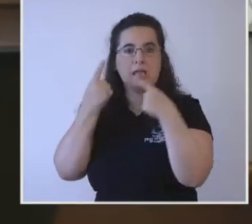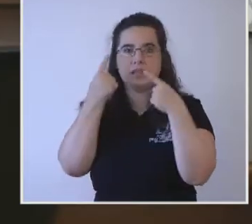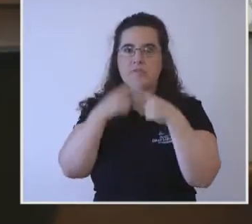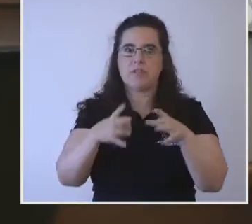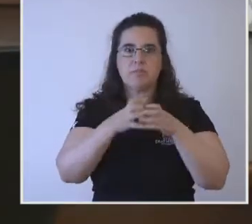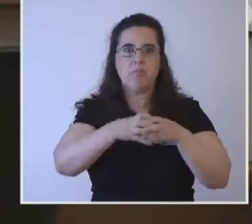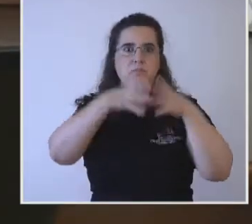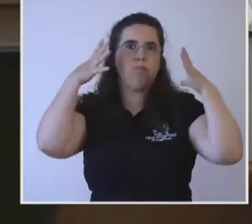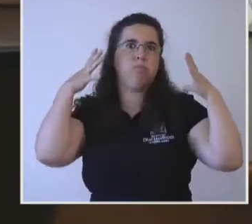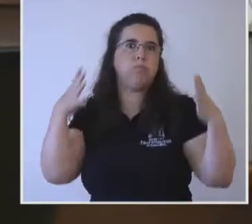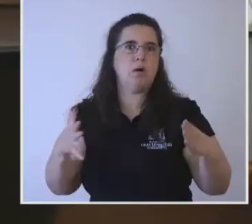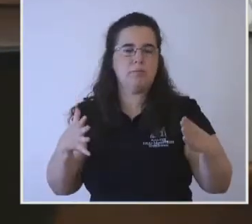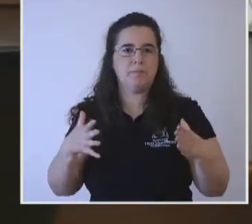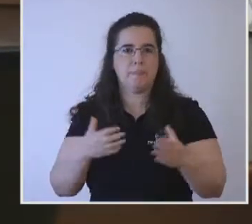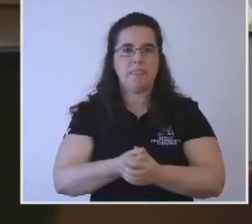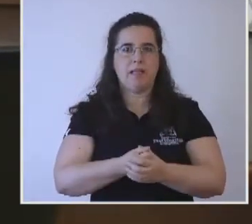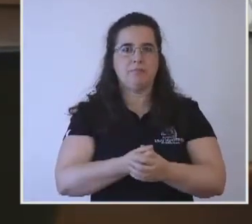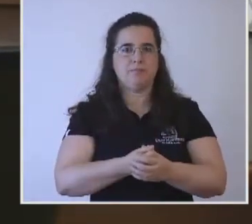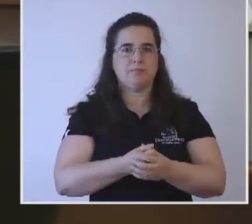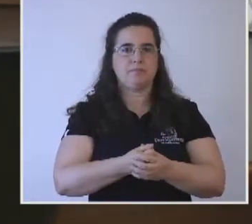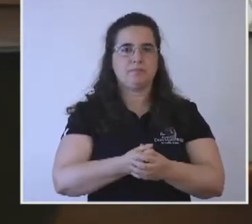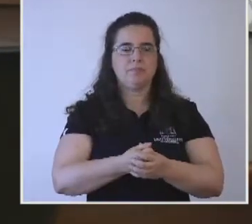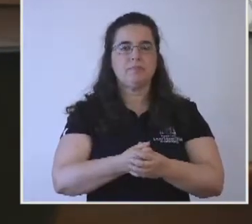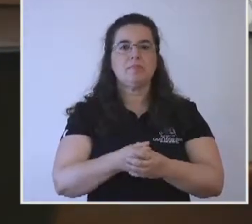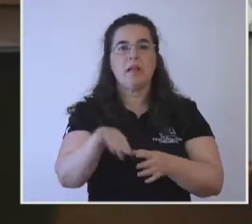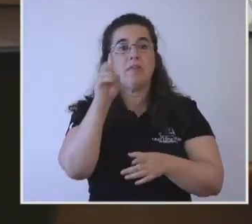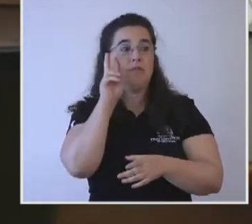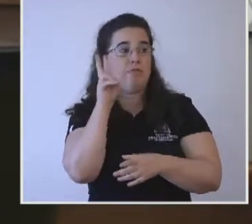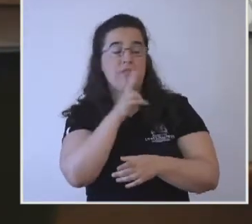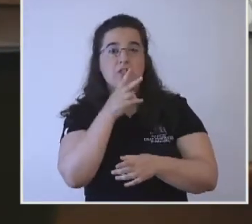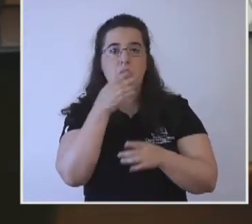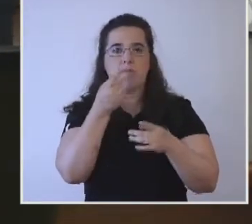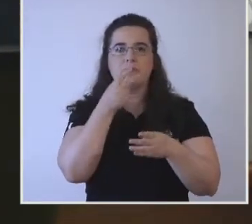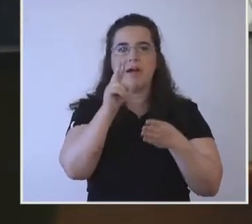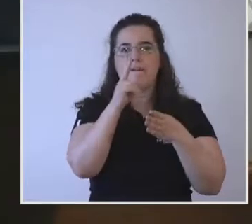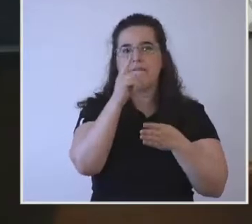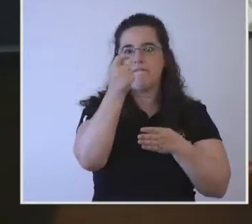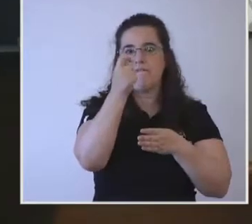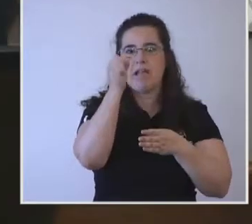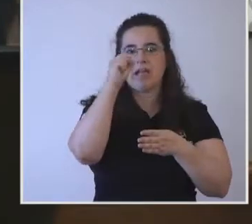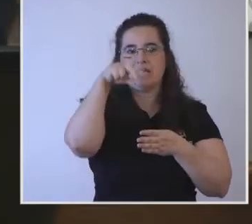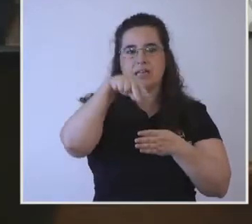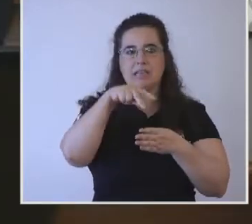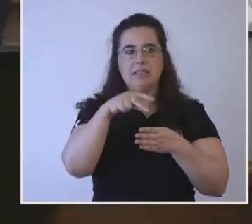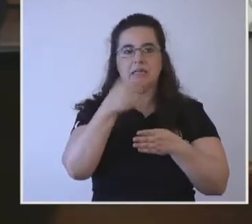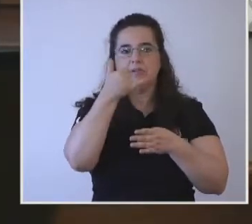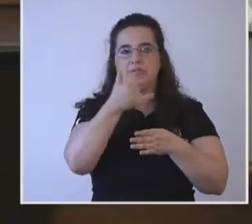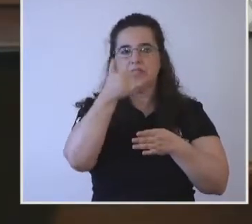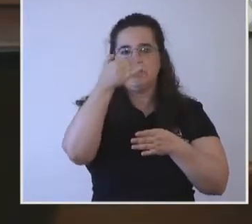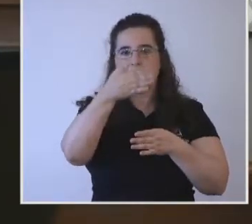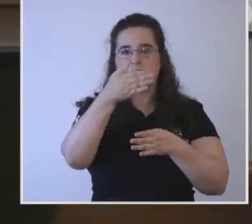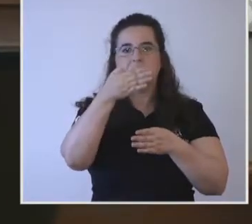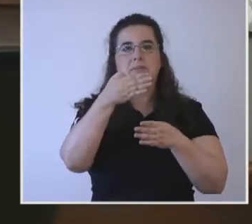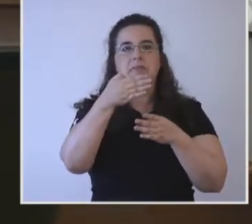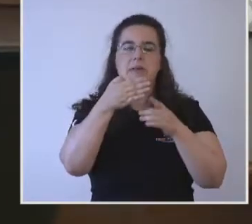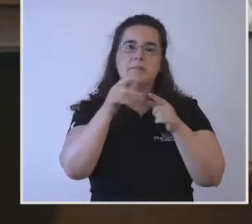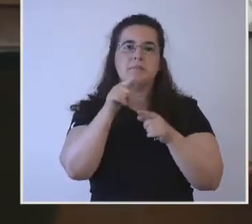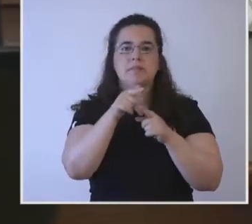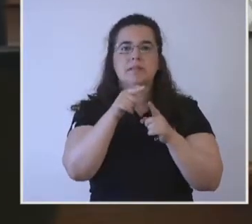tremenda. Vejam que os veganos, 197 mortes, comparado com os não vegetarianos adventistas, que chegam